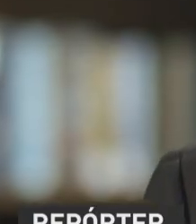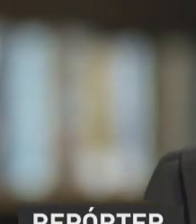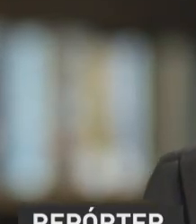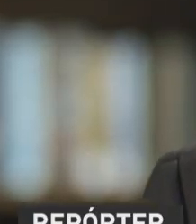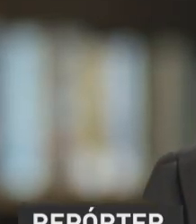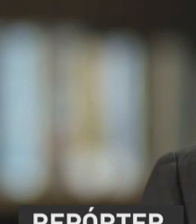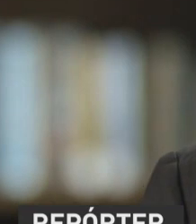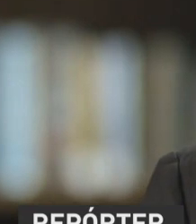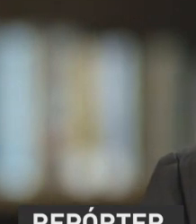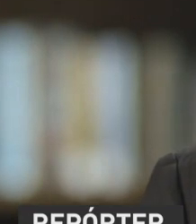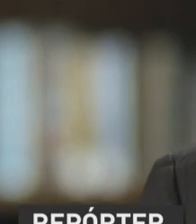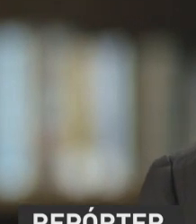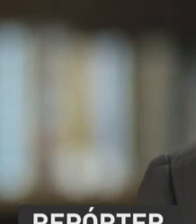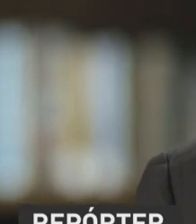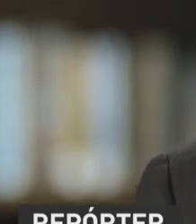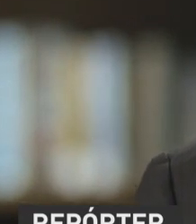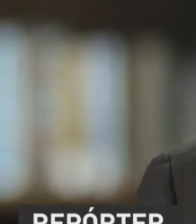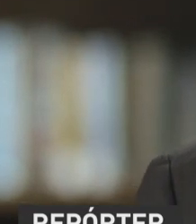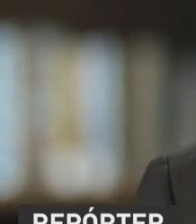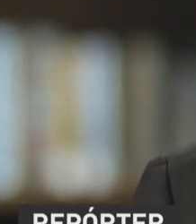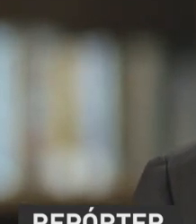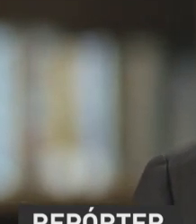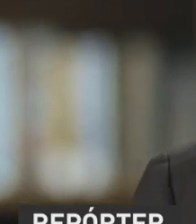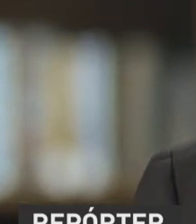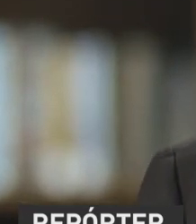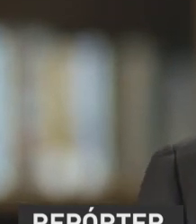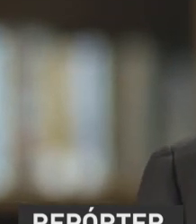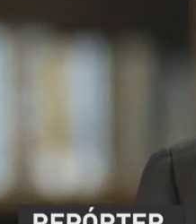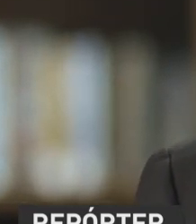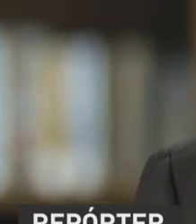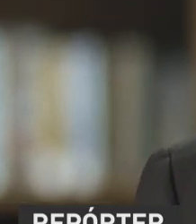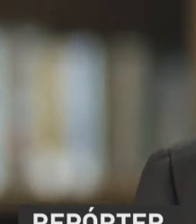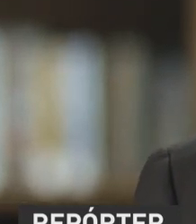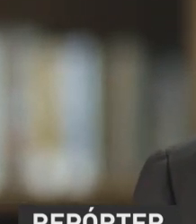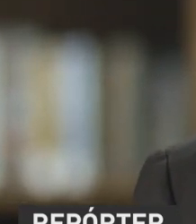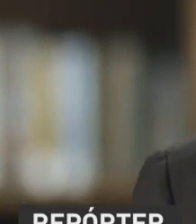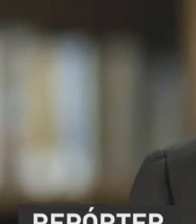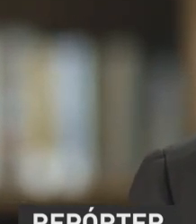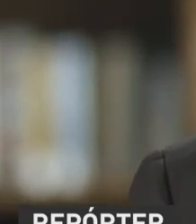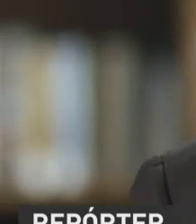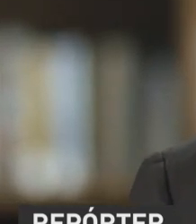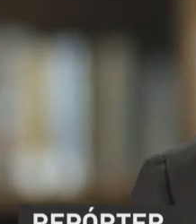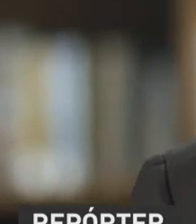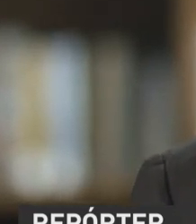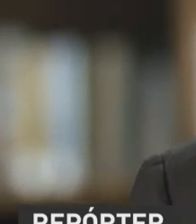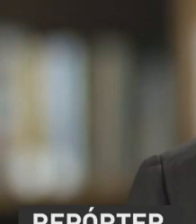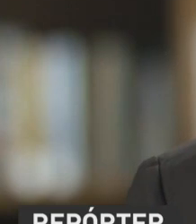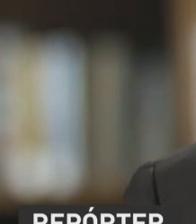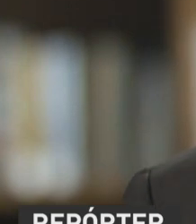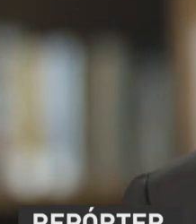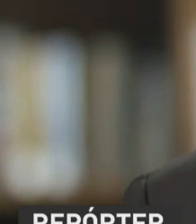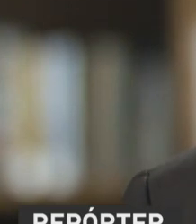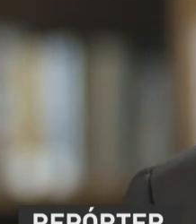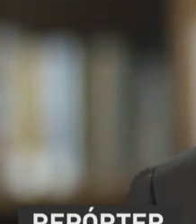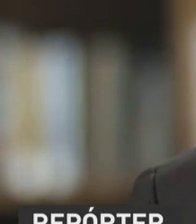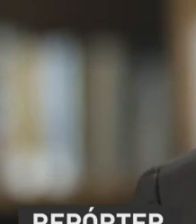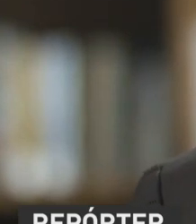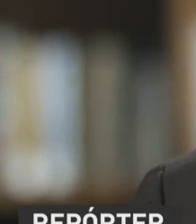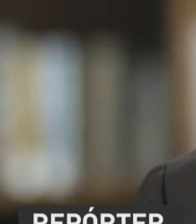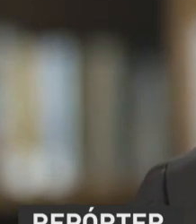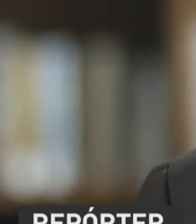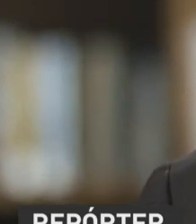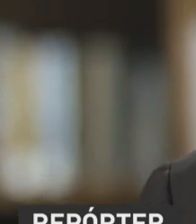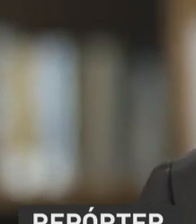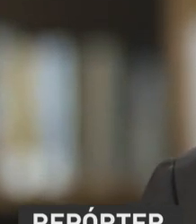garantir o pagamento das aposentadorias teremos que reformar a Previdência Social sem Reforma em poucos anos o